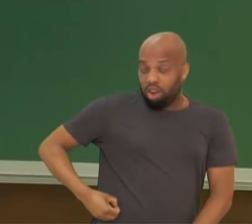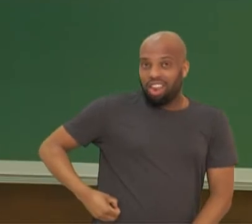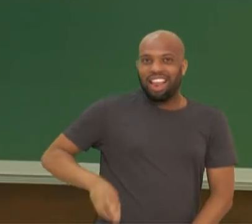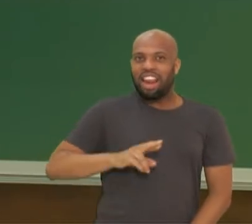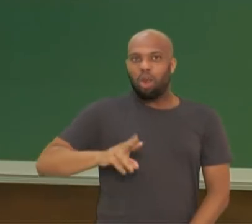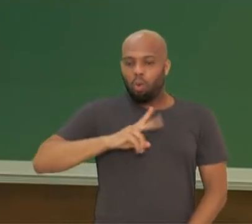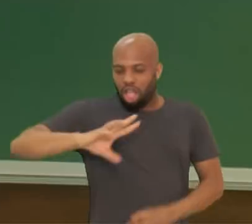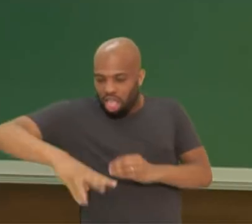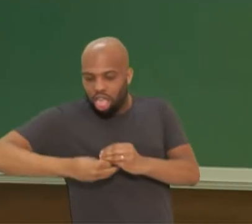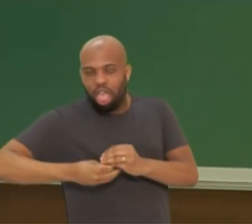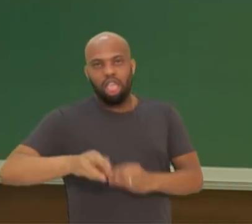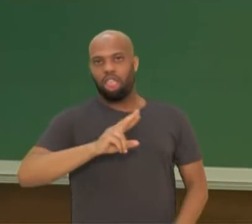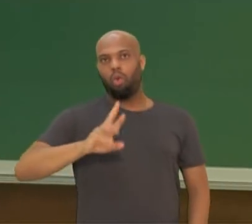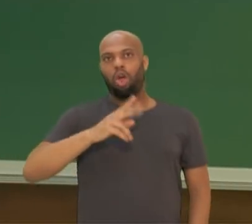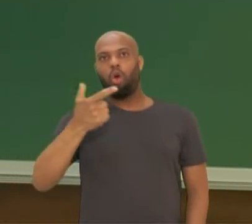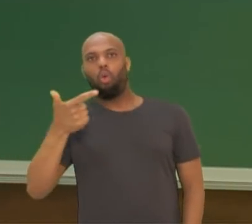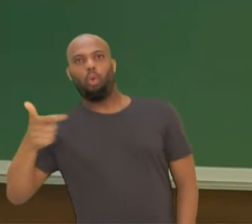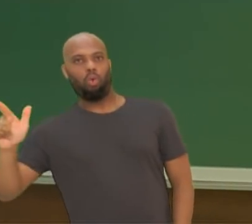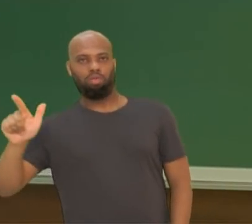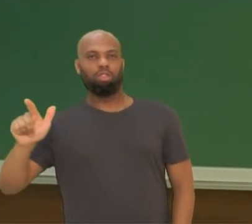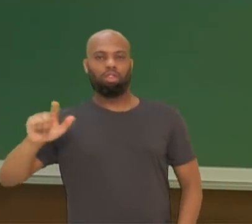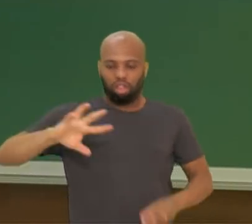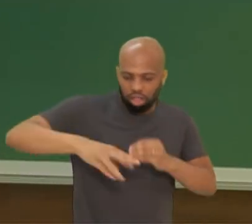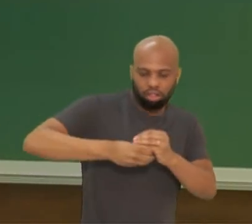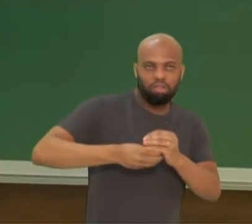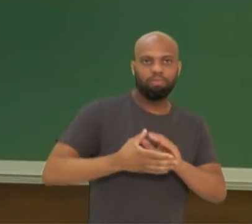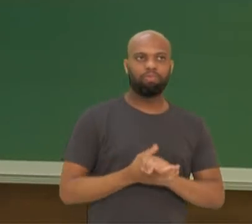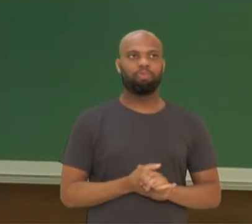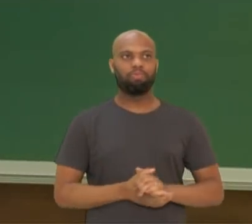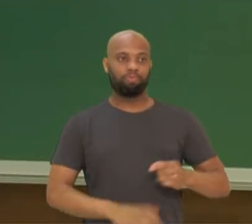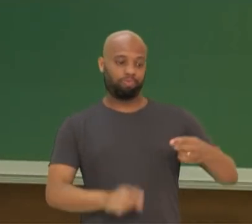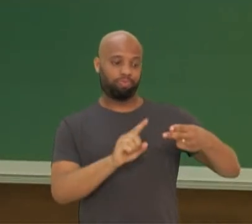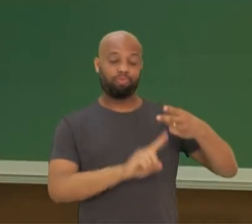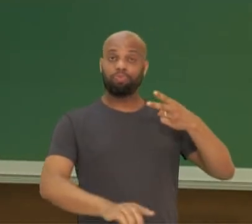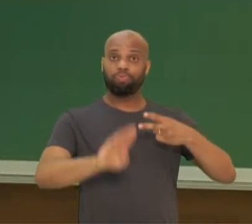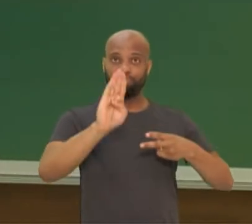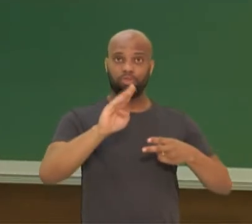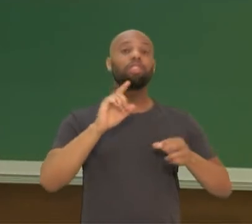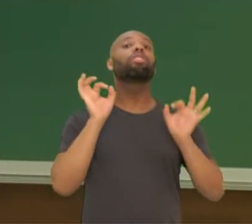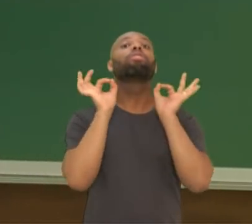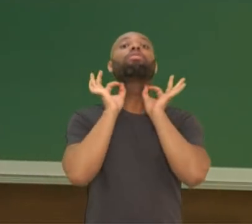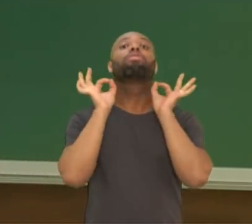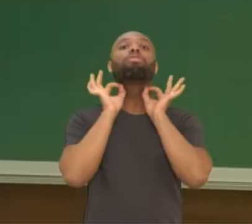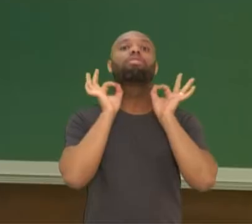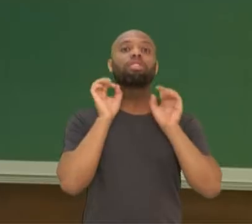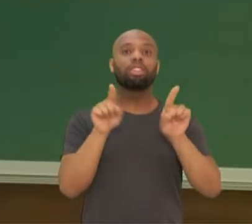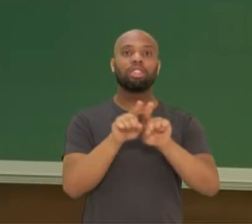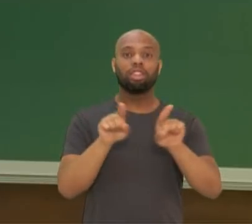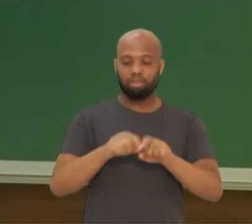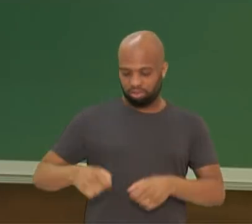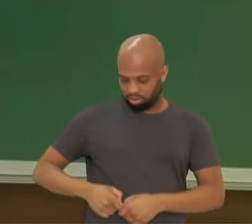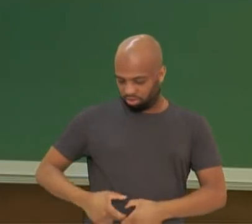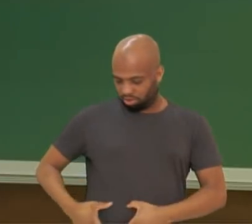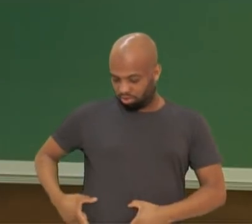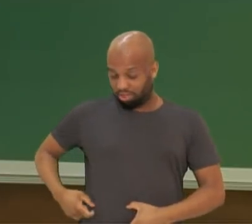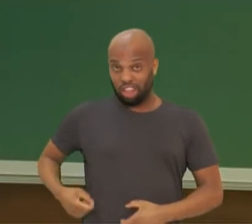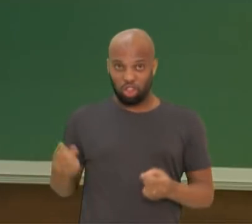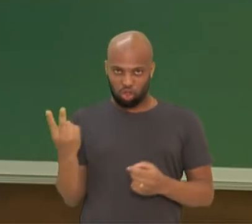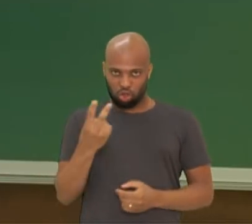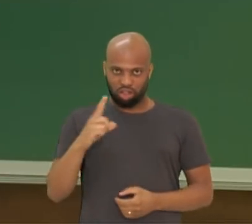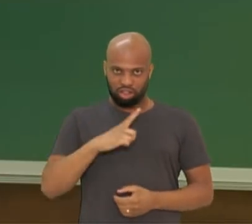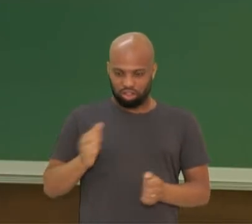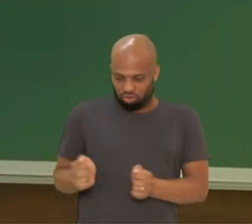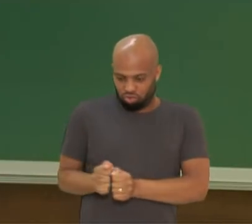como mais uma glândula anexa. A alternativa B, as glândulas salivares, o pâncreas e o fígado,